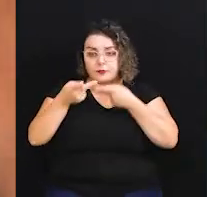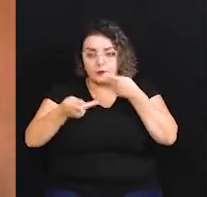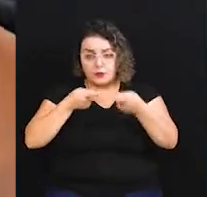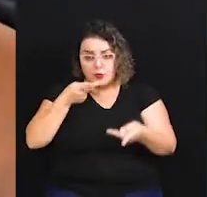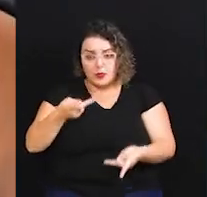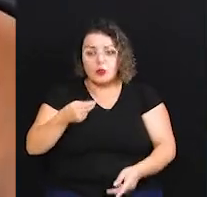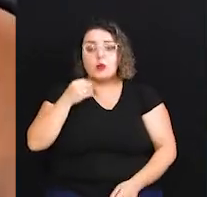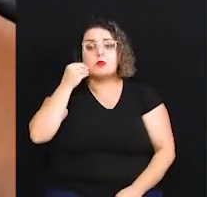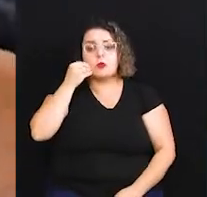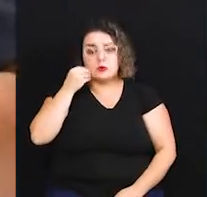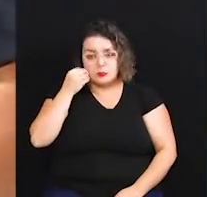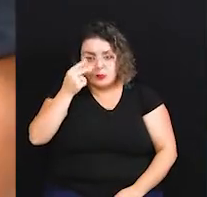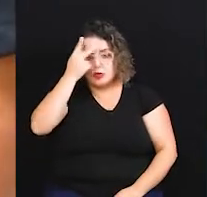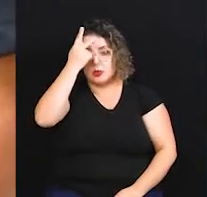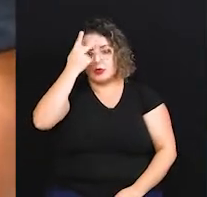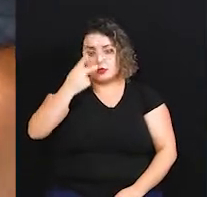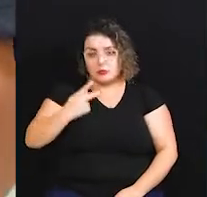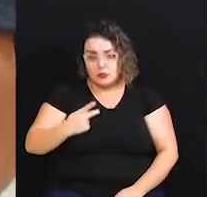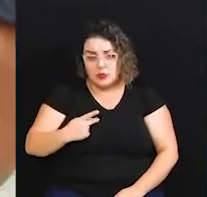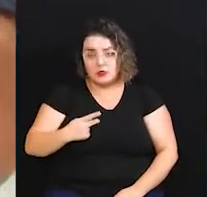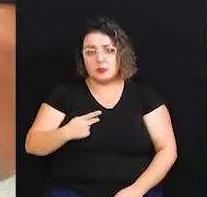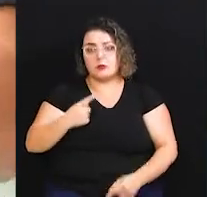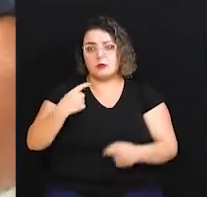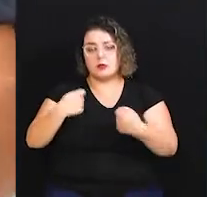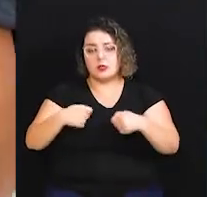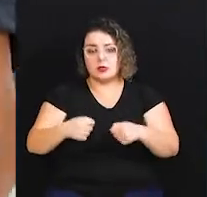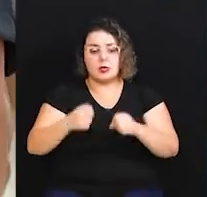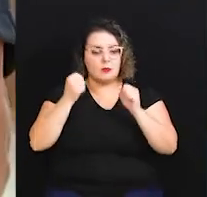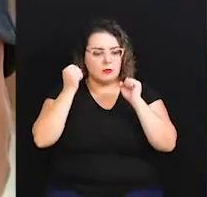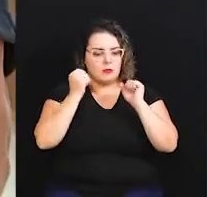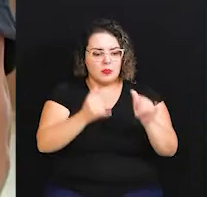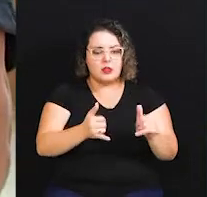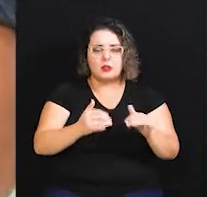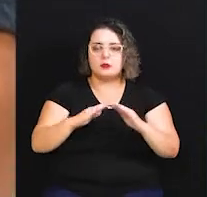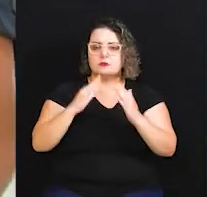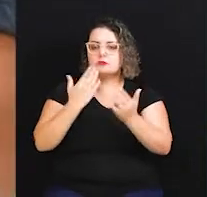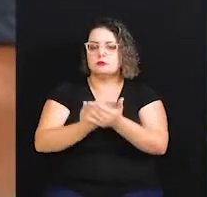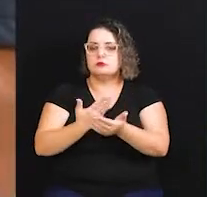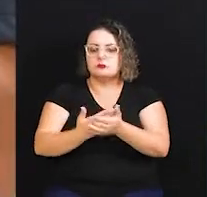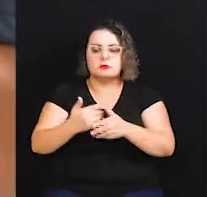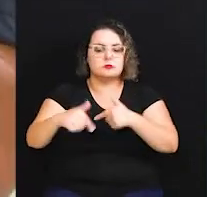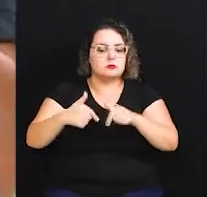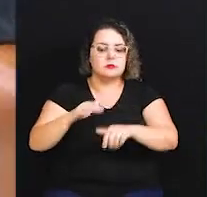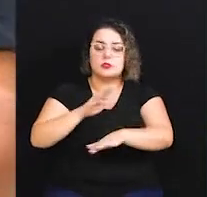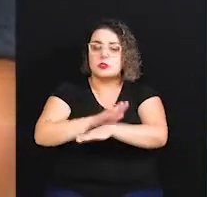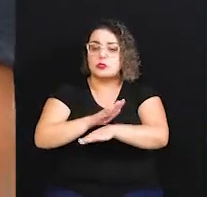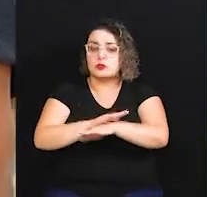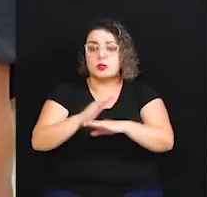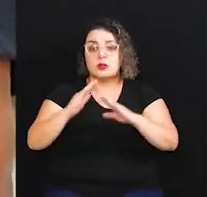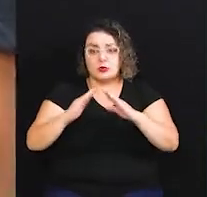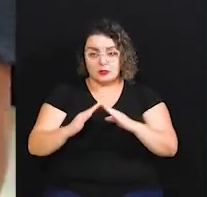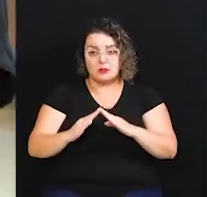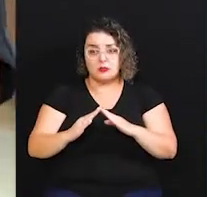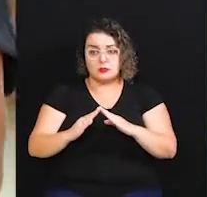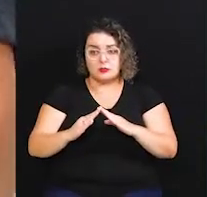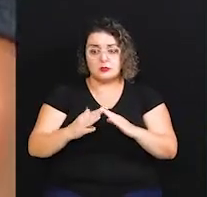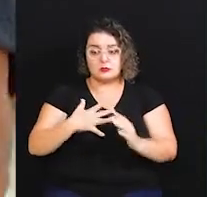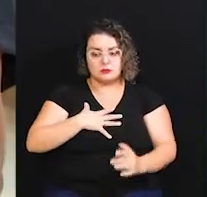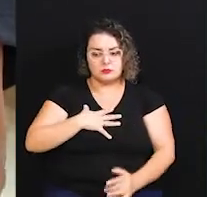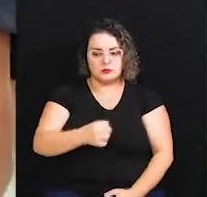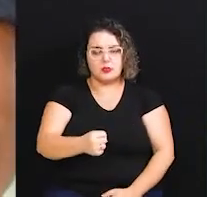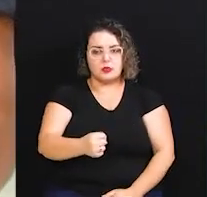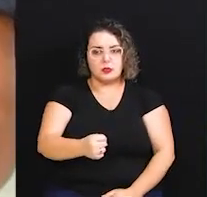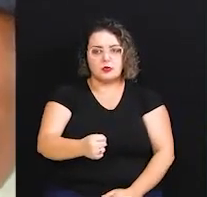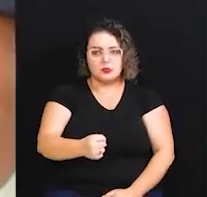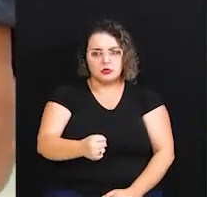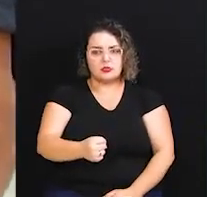falo isso por experiência própria, porque eu tive que abandonar a escola para trabalhar, para ajudar em casa. Isso me foi